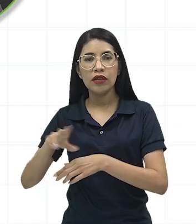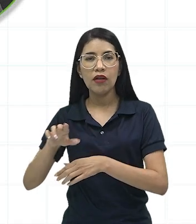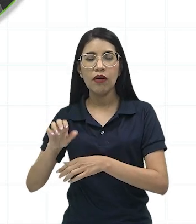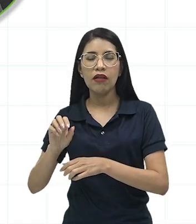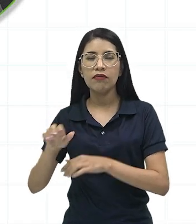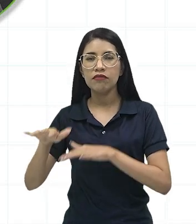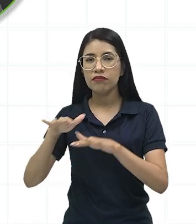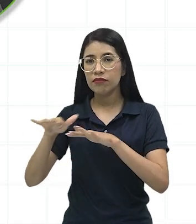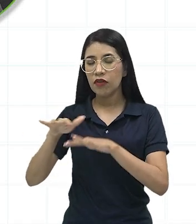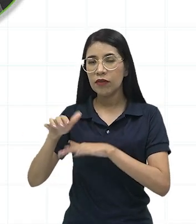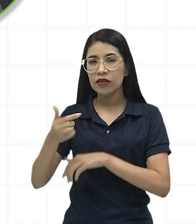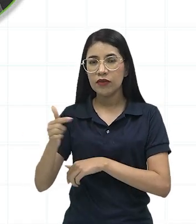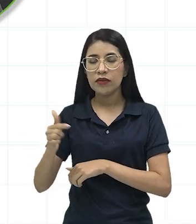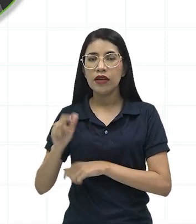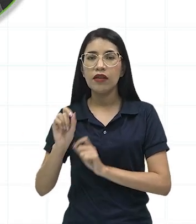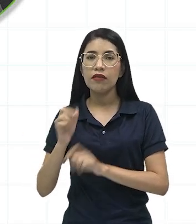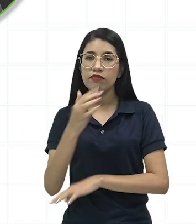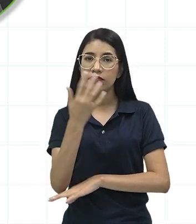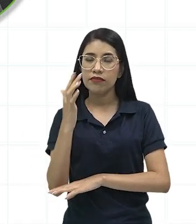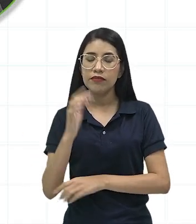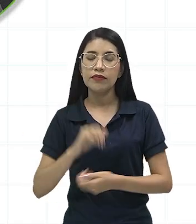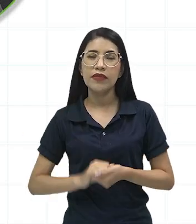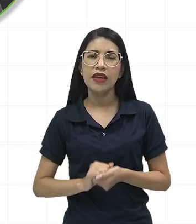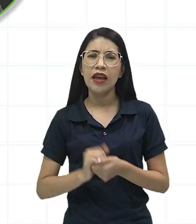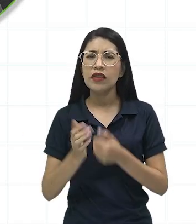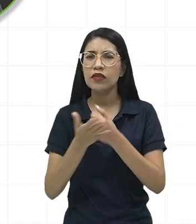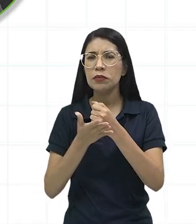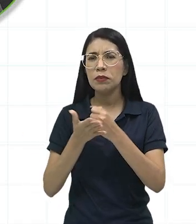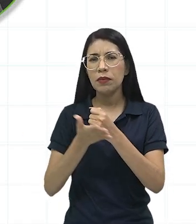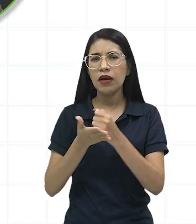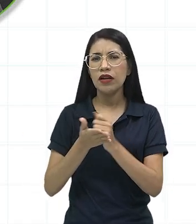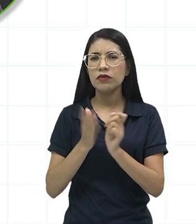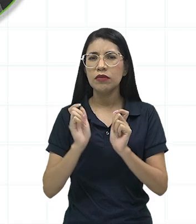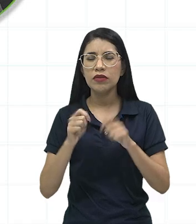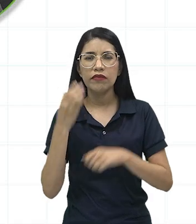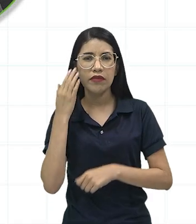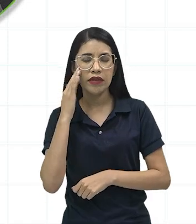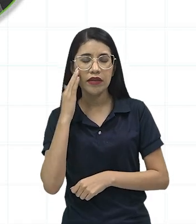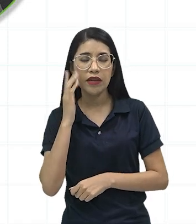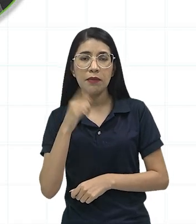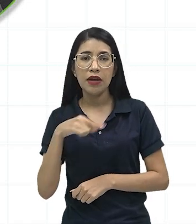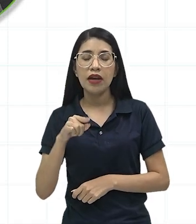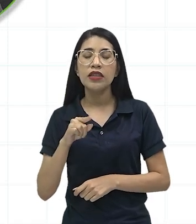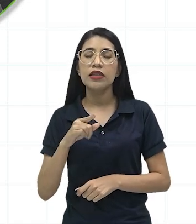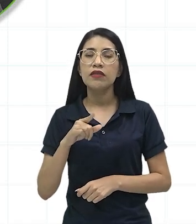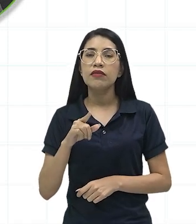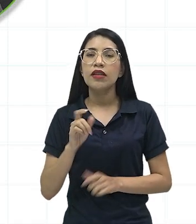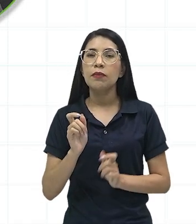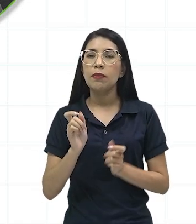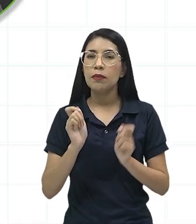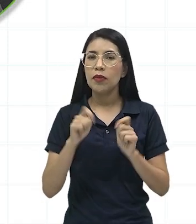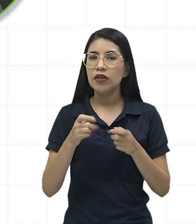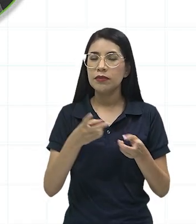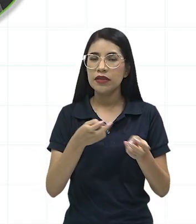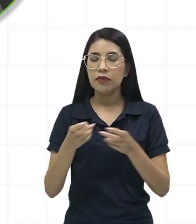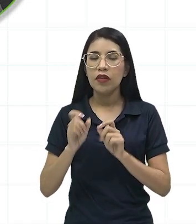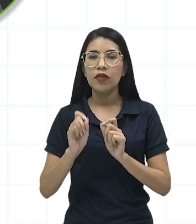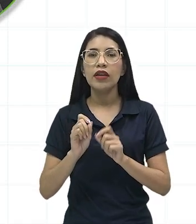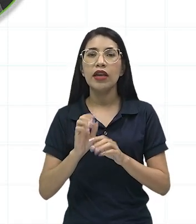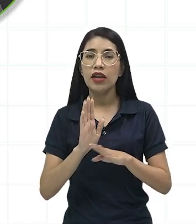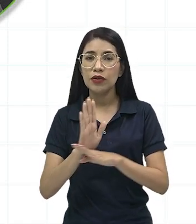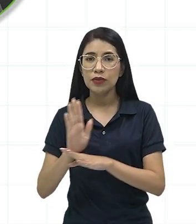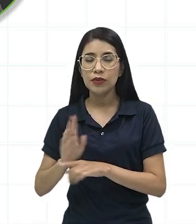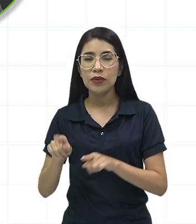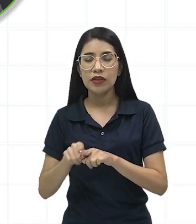né, bastante ali raso no sentido de você entender um pouco mais, mas ele deu muita contribuição para a